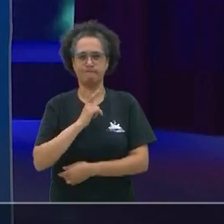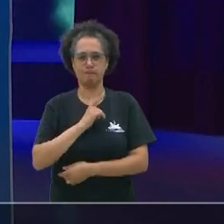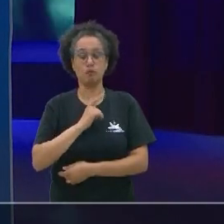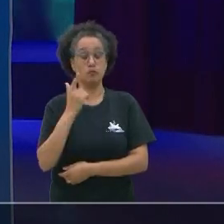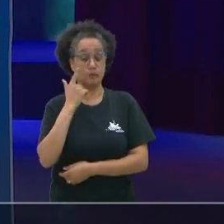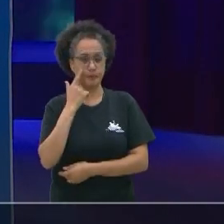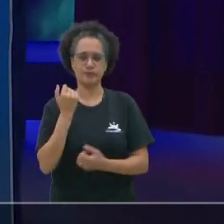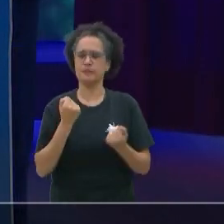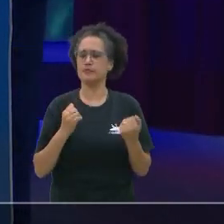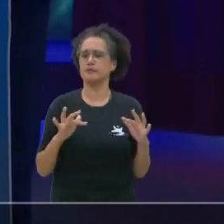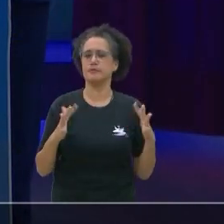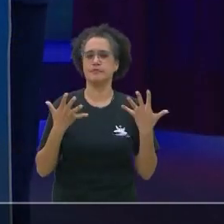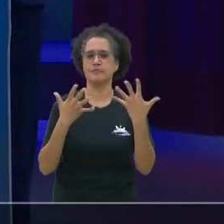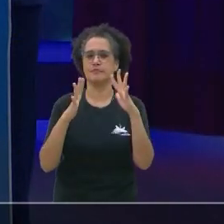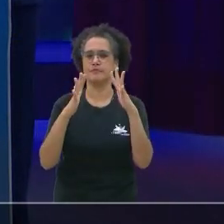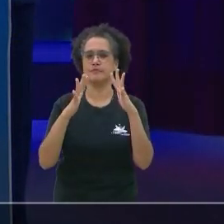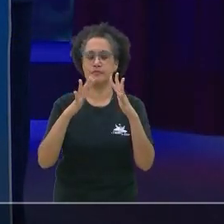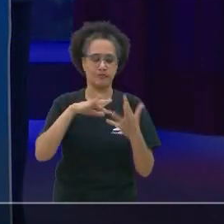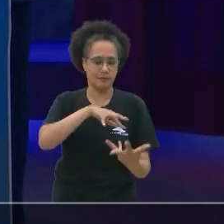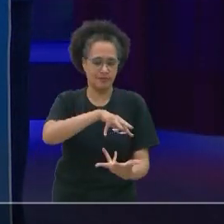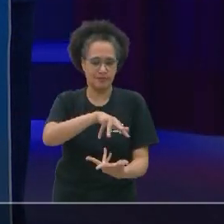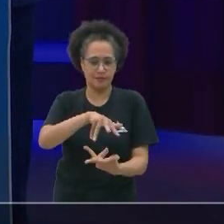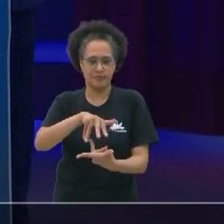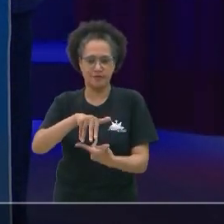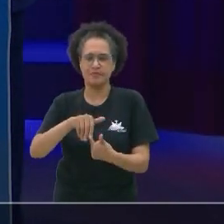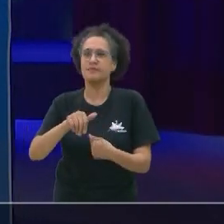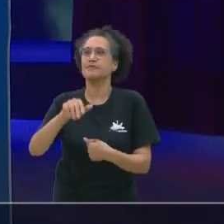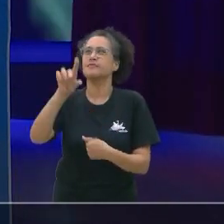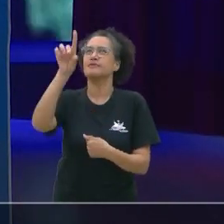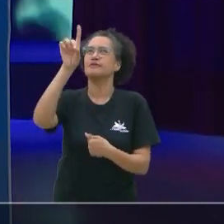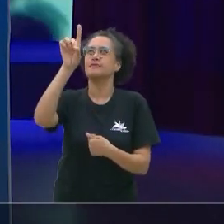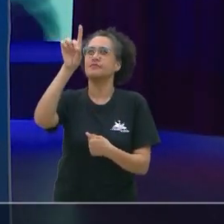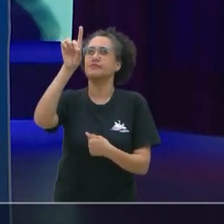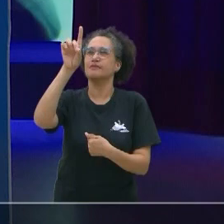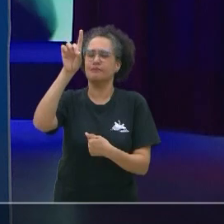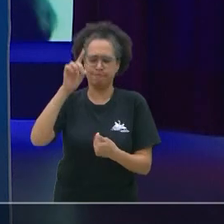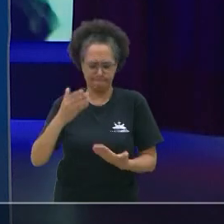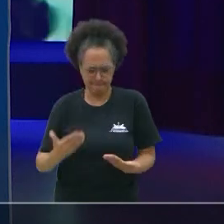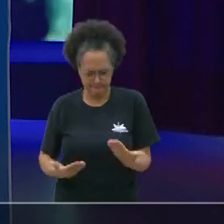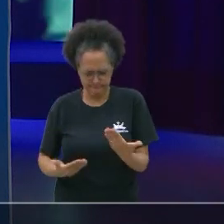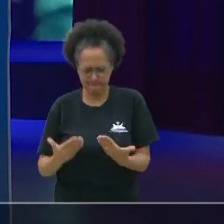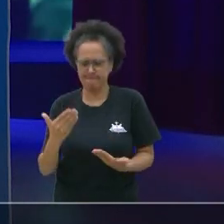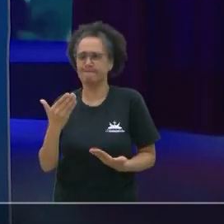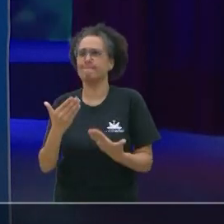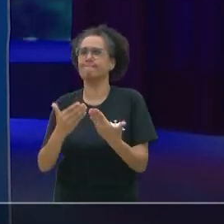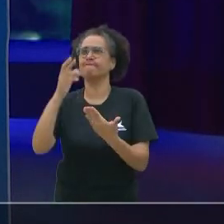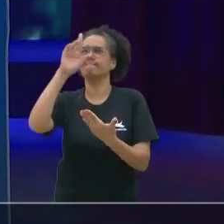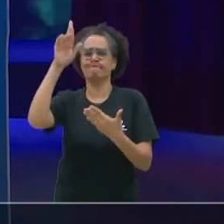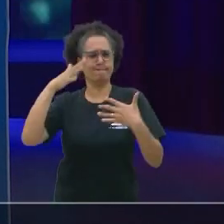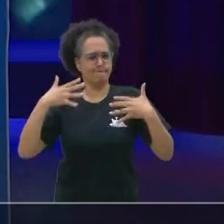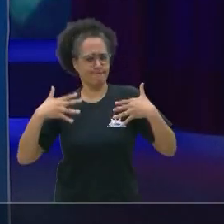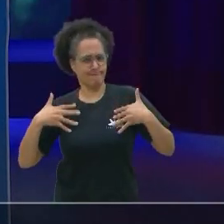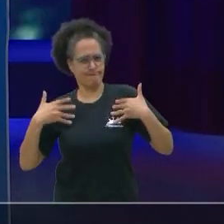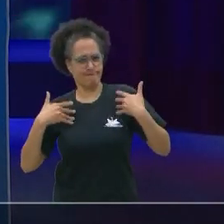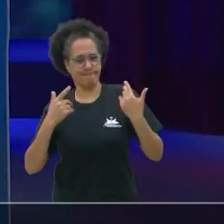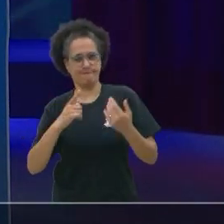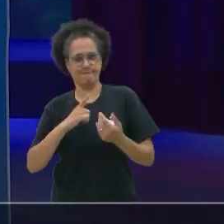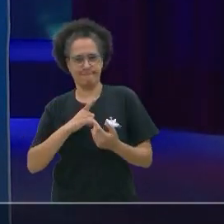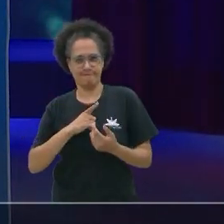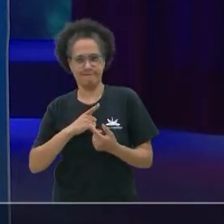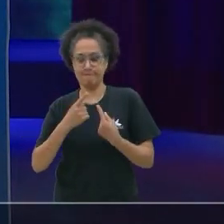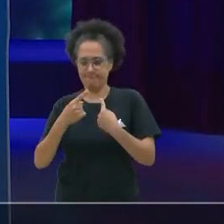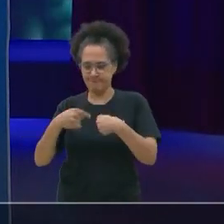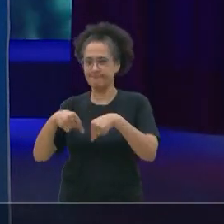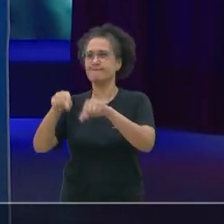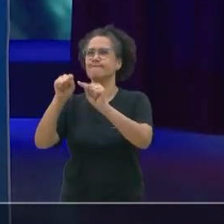o Senhor, ó terra inteira. Servi ao Senhor com alegria. Ide a Ele